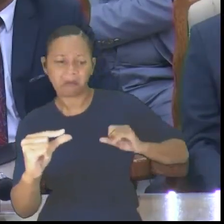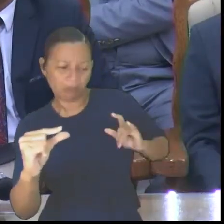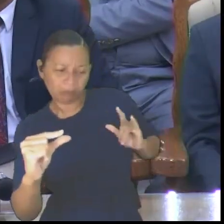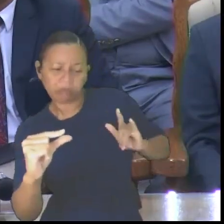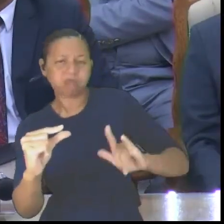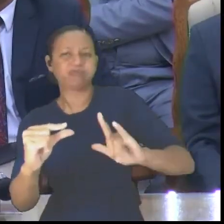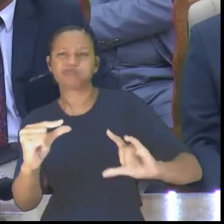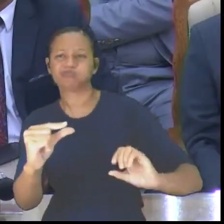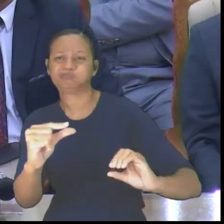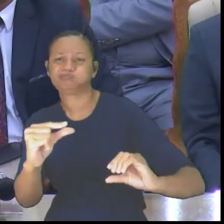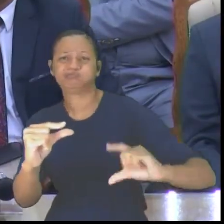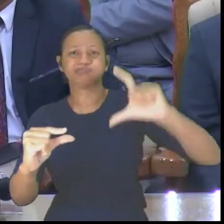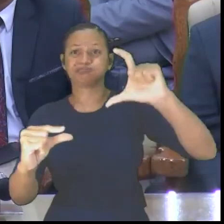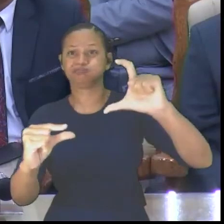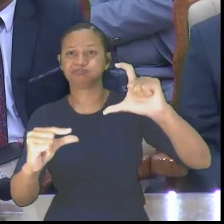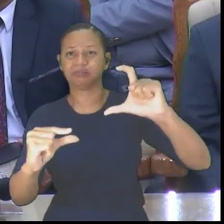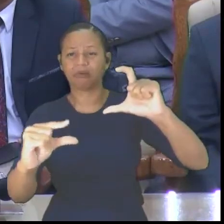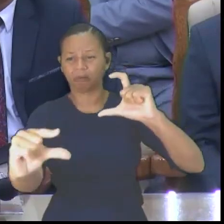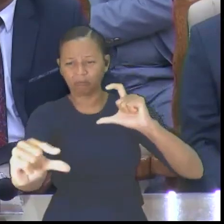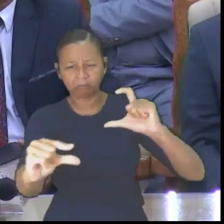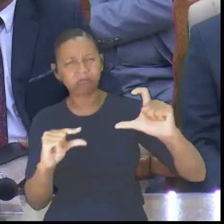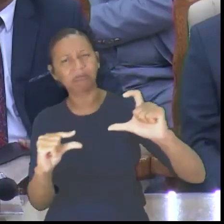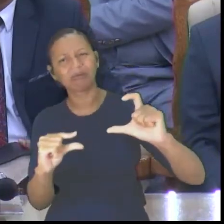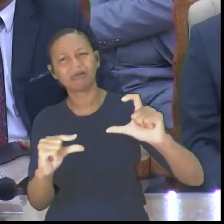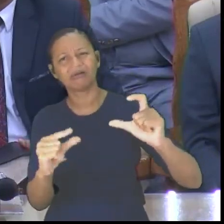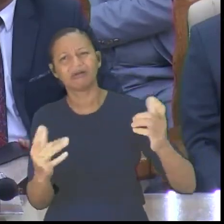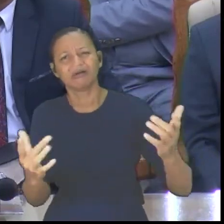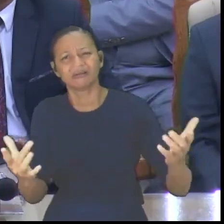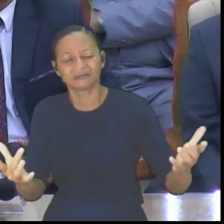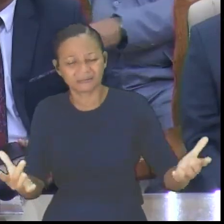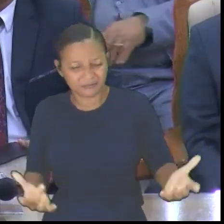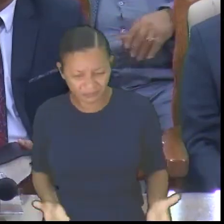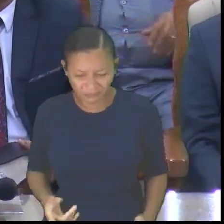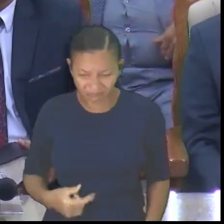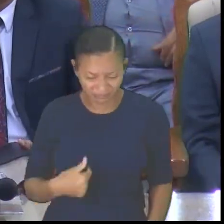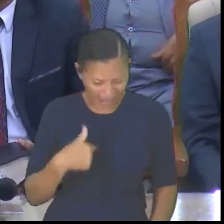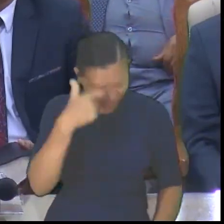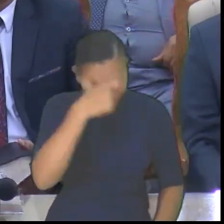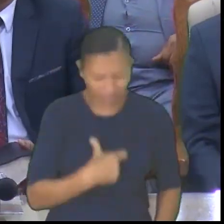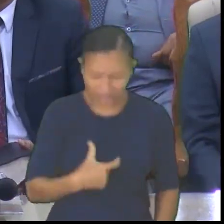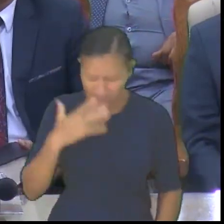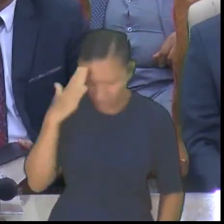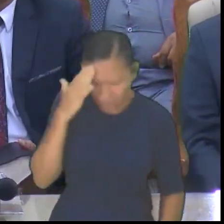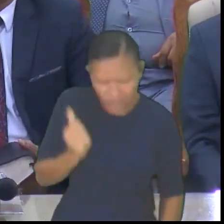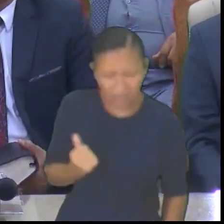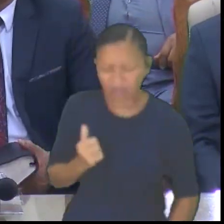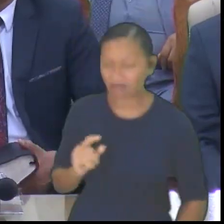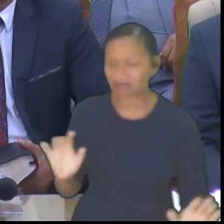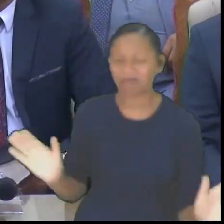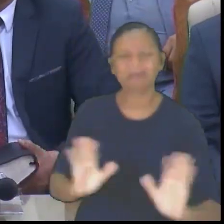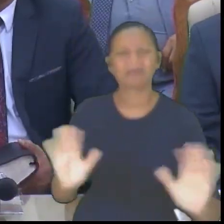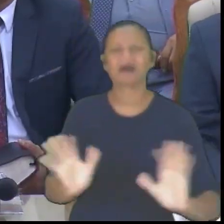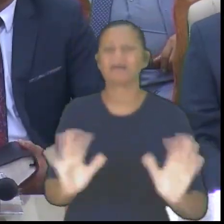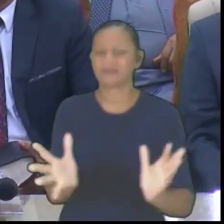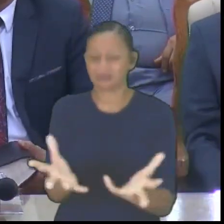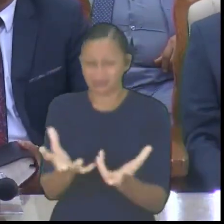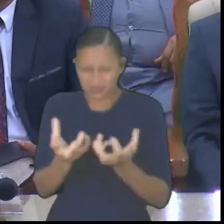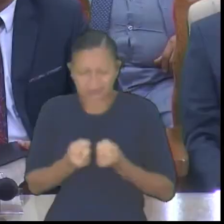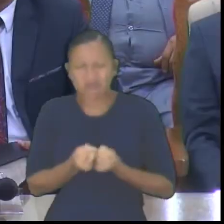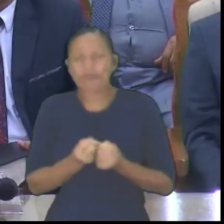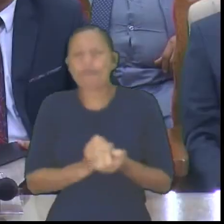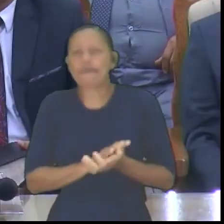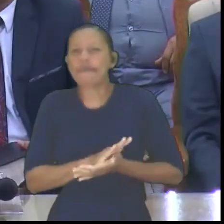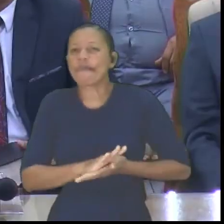Essa é a essência de quem serve. Se doar mesmo sabendo que pode não receber nada em